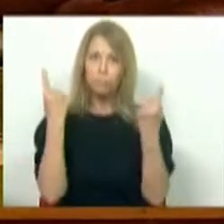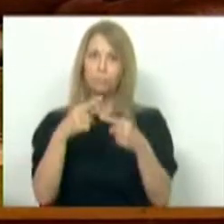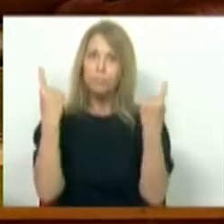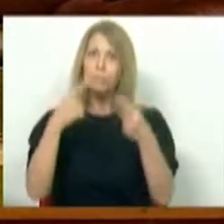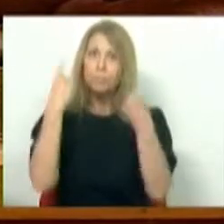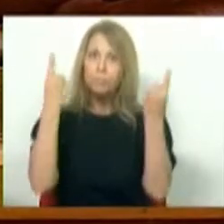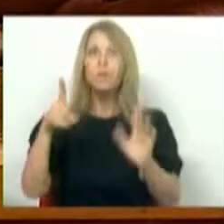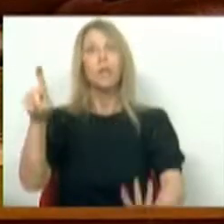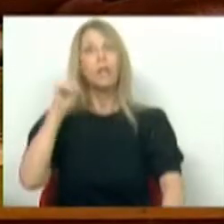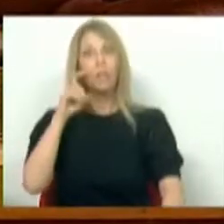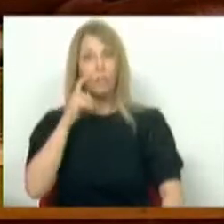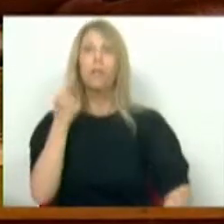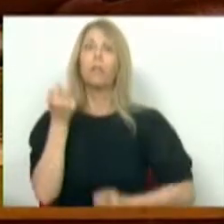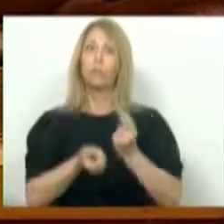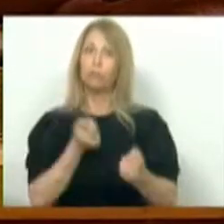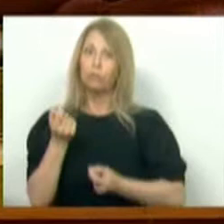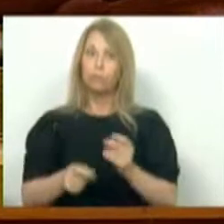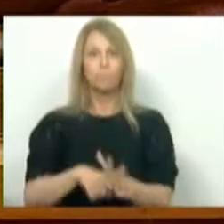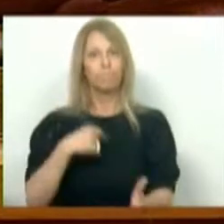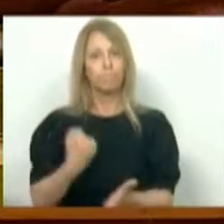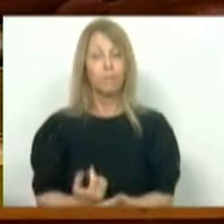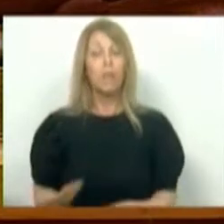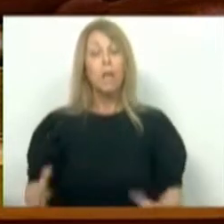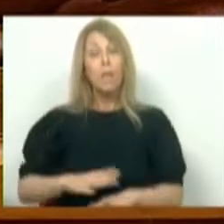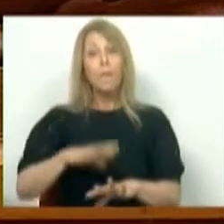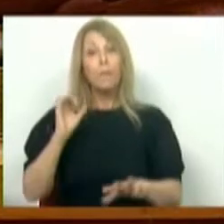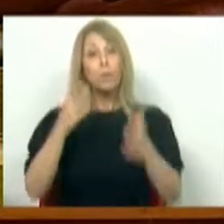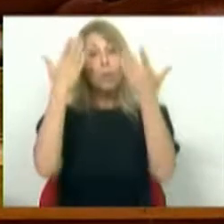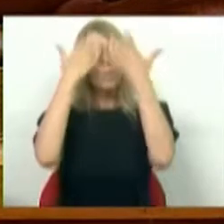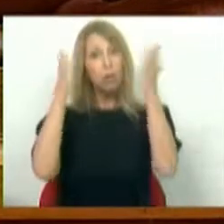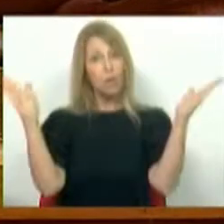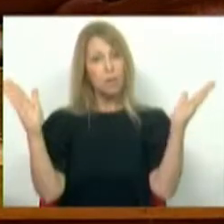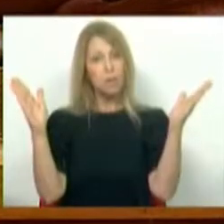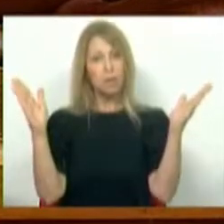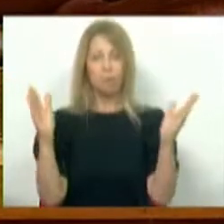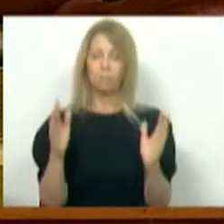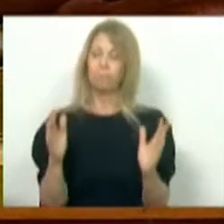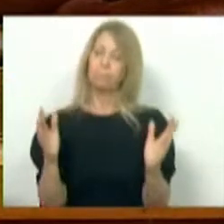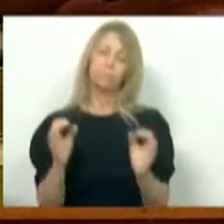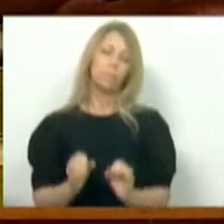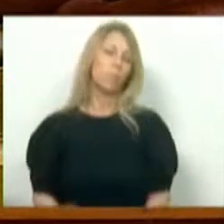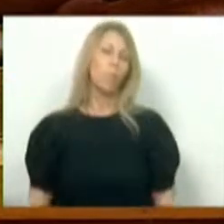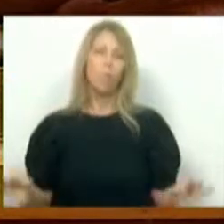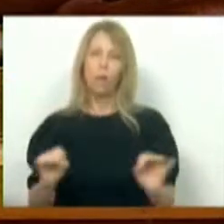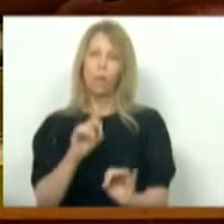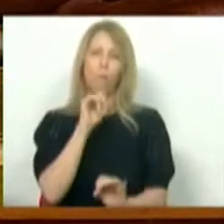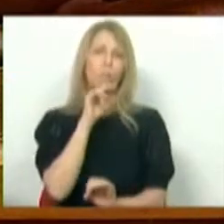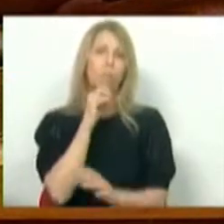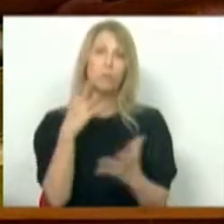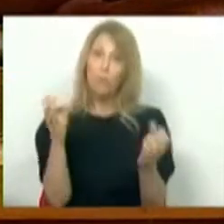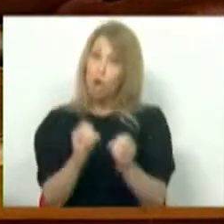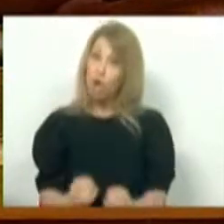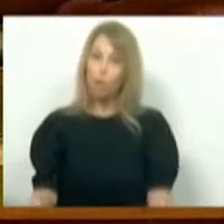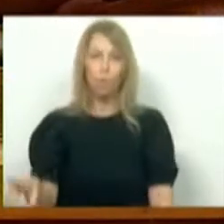constantemente defendidos. É por isso que nas democracias não há espaço, nenhum espaço, para qualquer